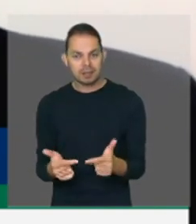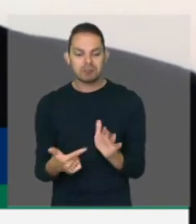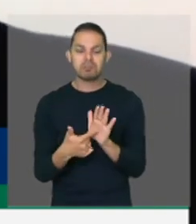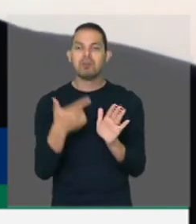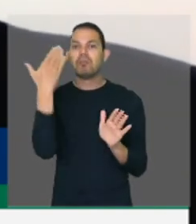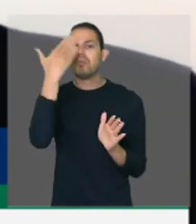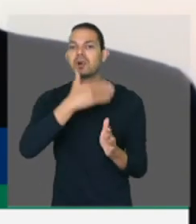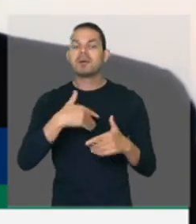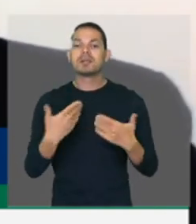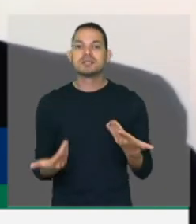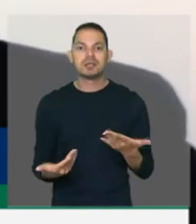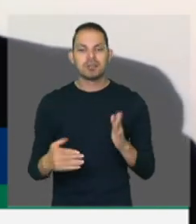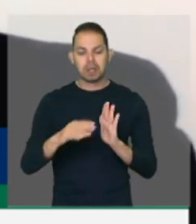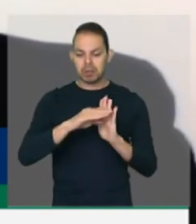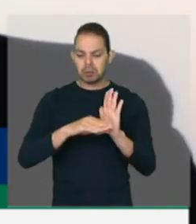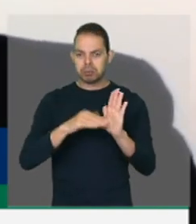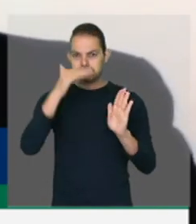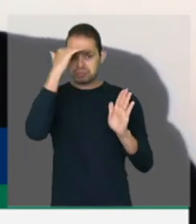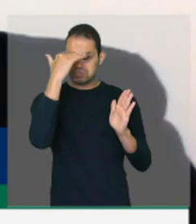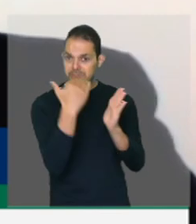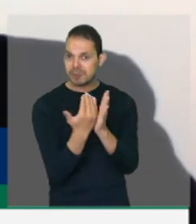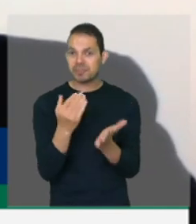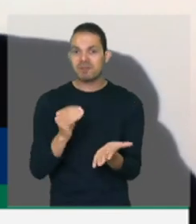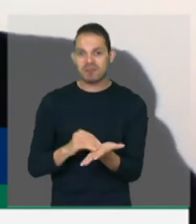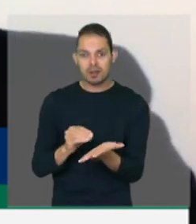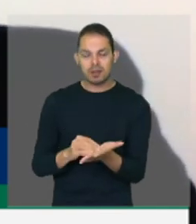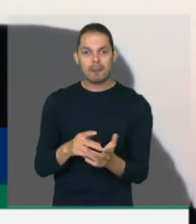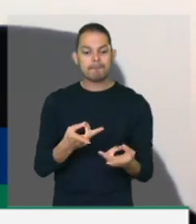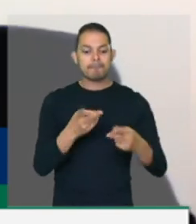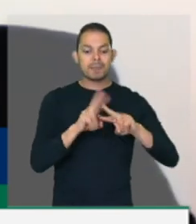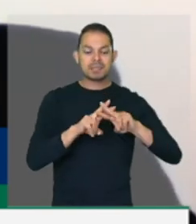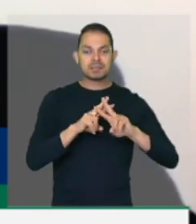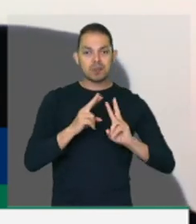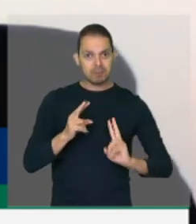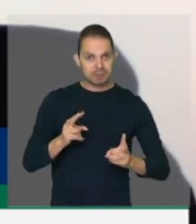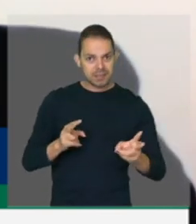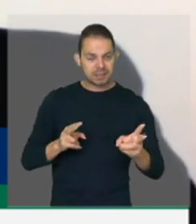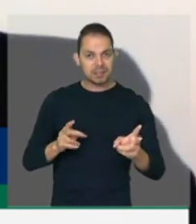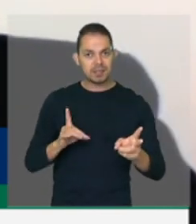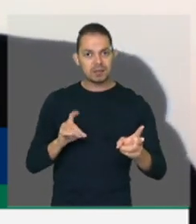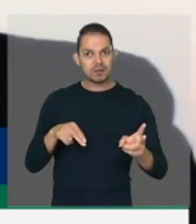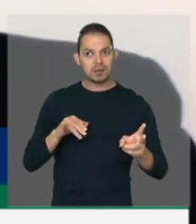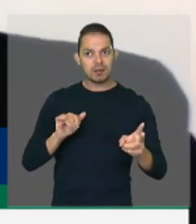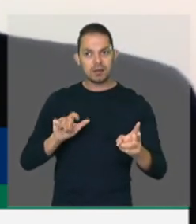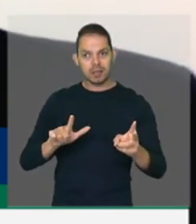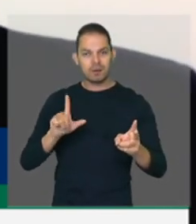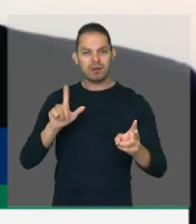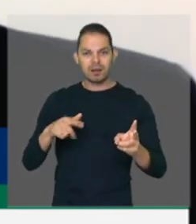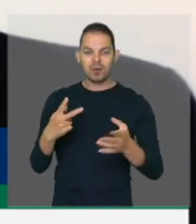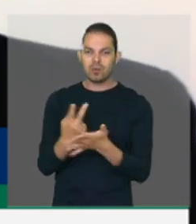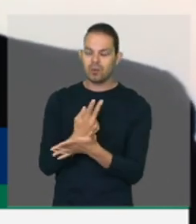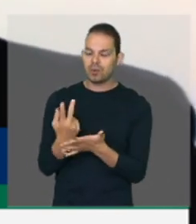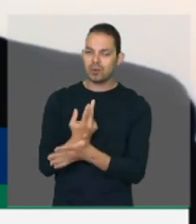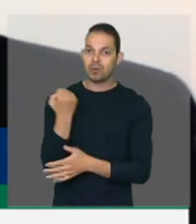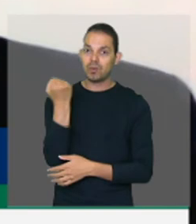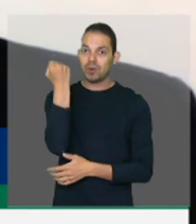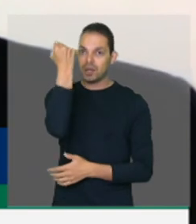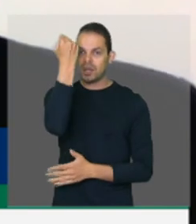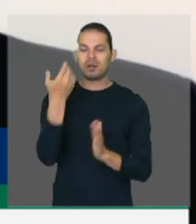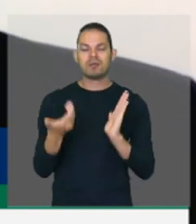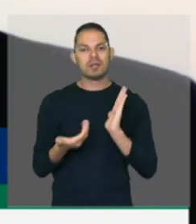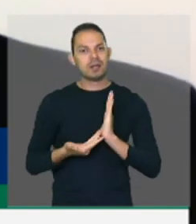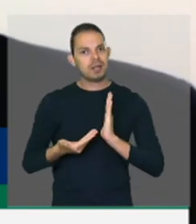requisitos não estão cumpridos, manter a prisão de Daniel Silveira é um equívoco grave que a Câmara dos